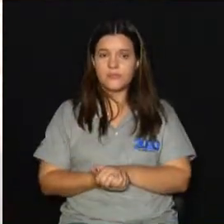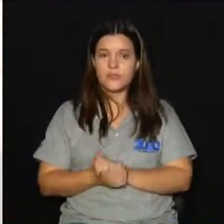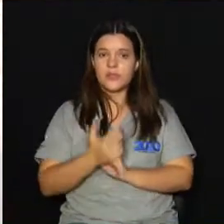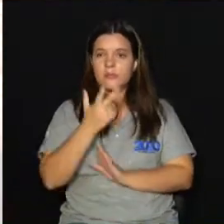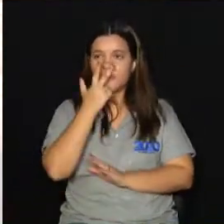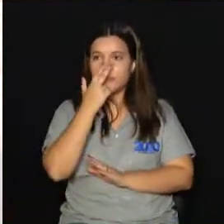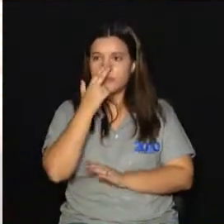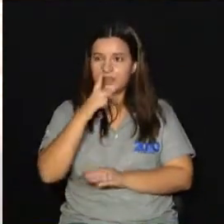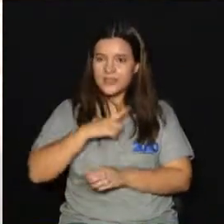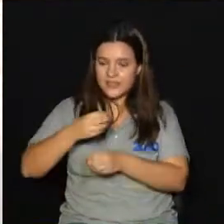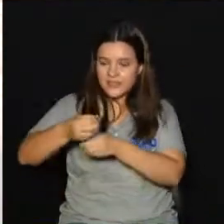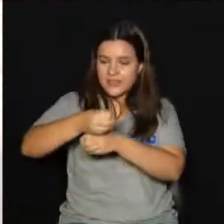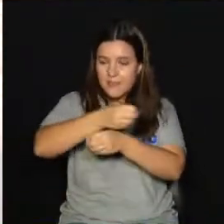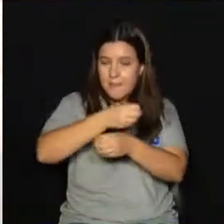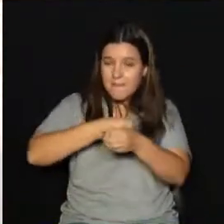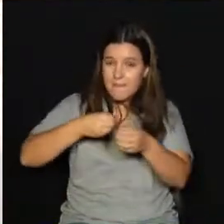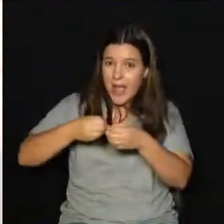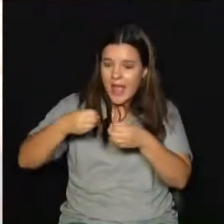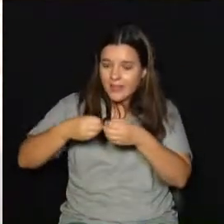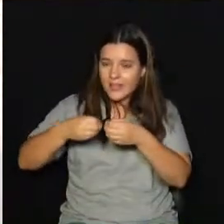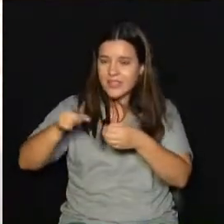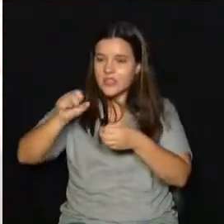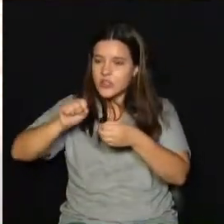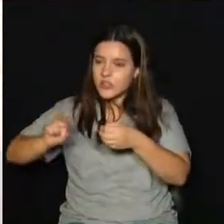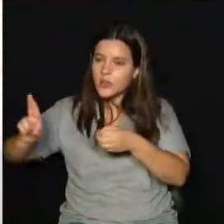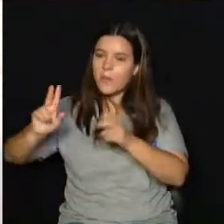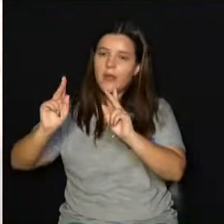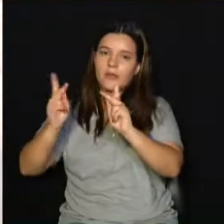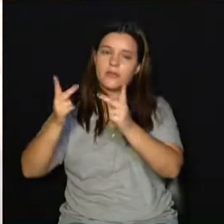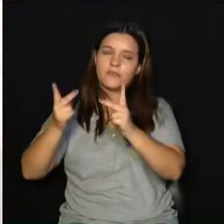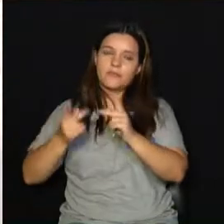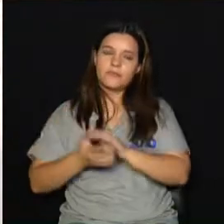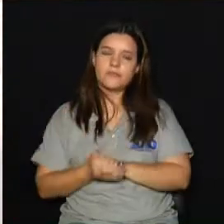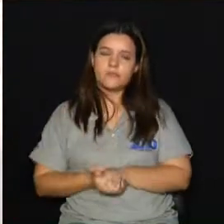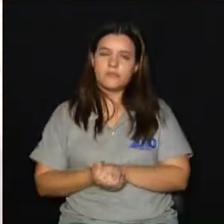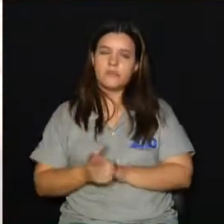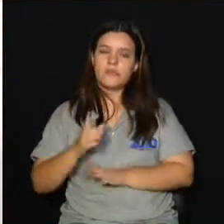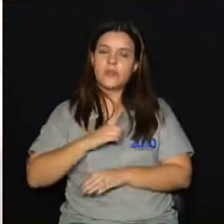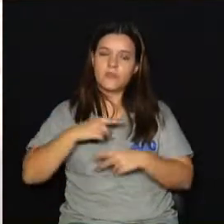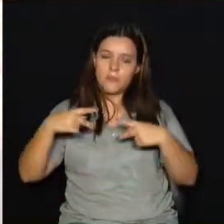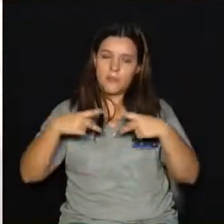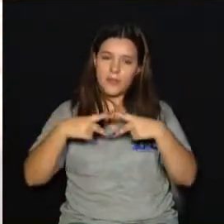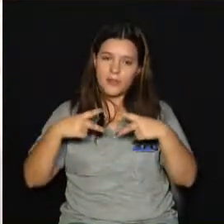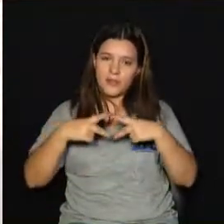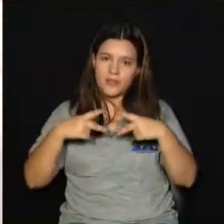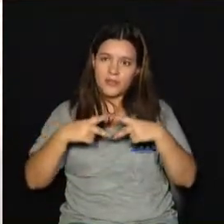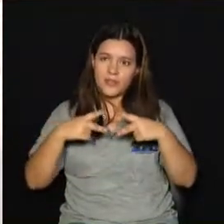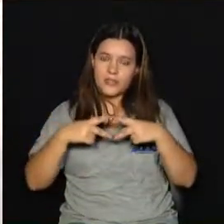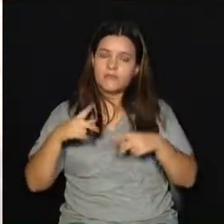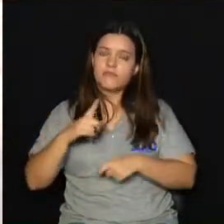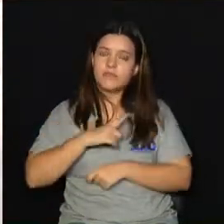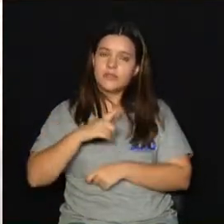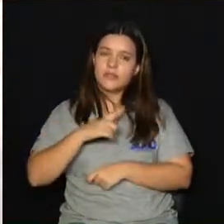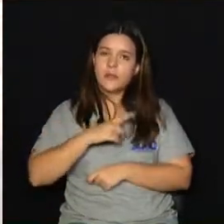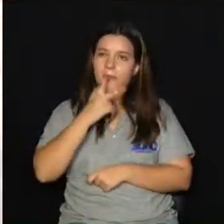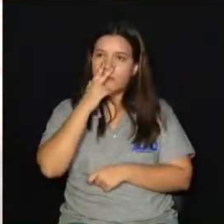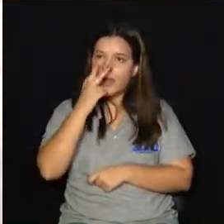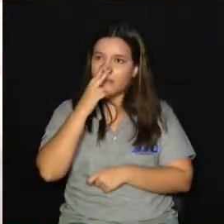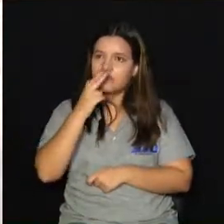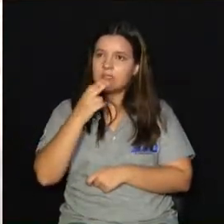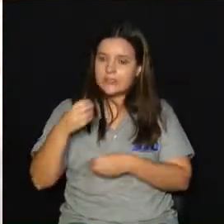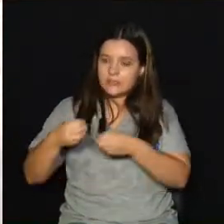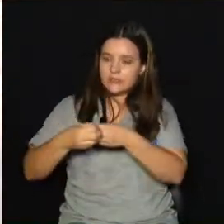de municípios como Sumaré, Hortolândia, nós temos Paulínia. Então também nós temos aqui uma questão de